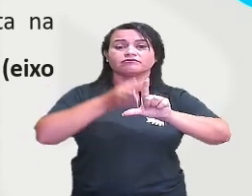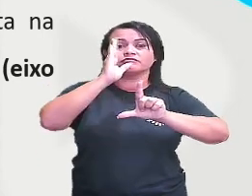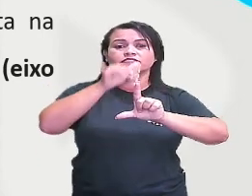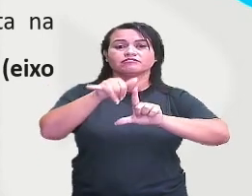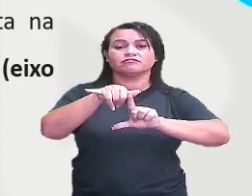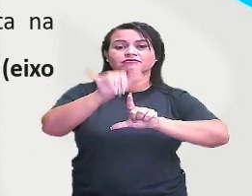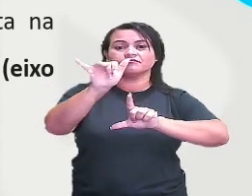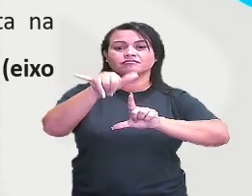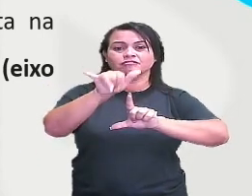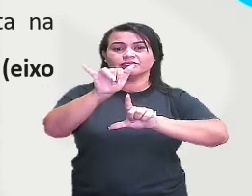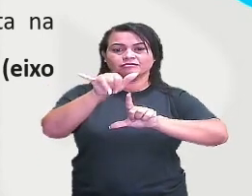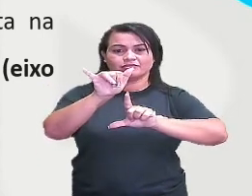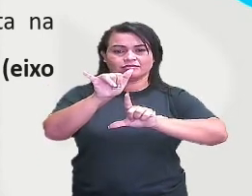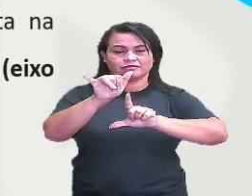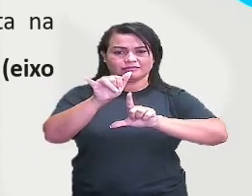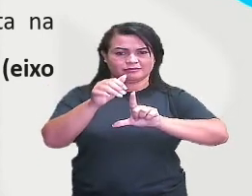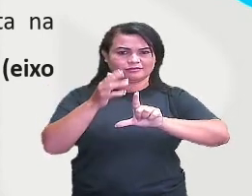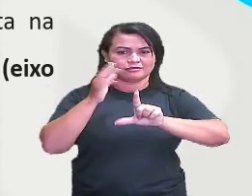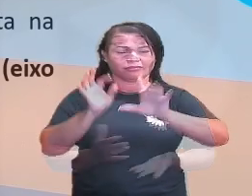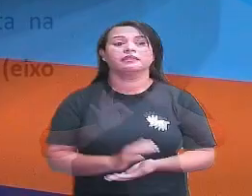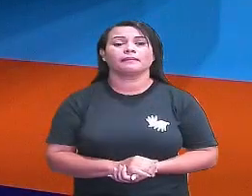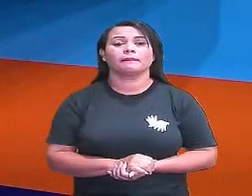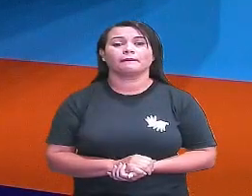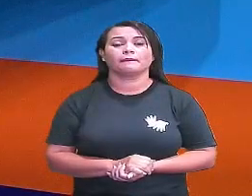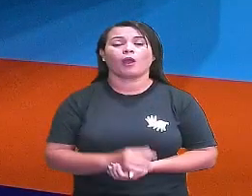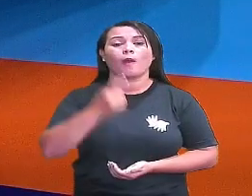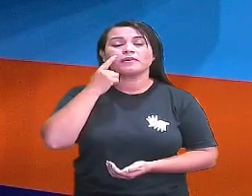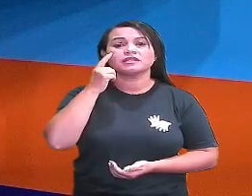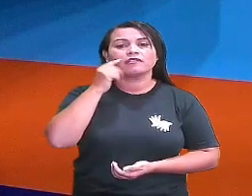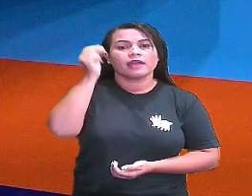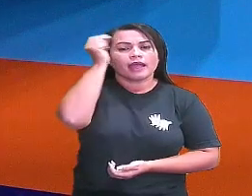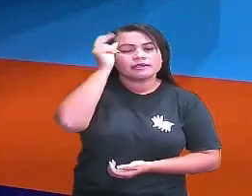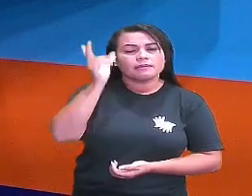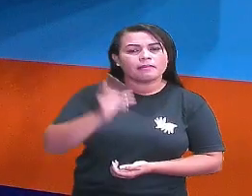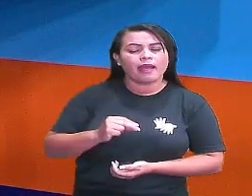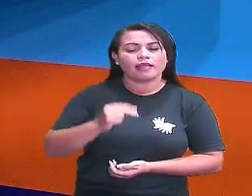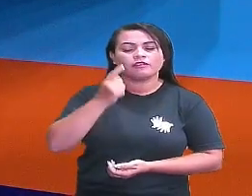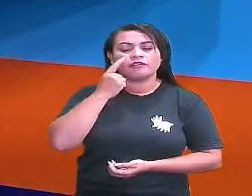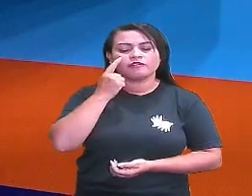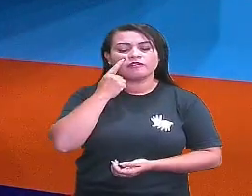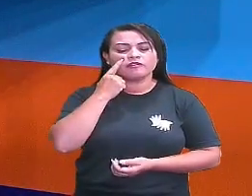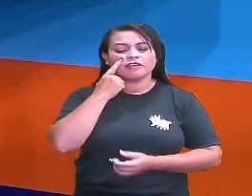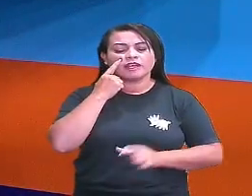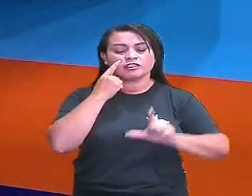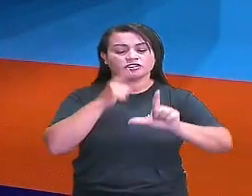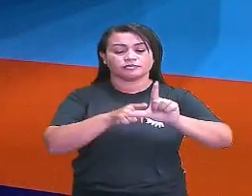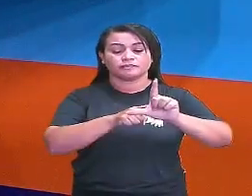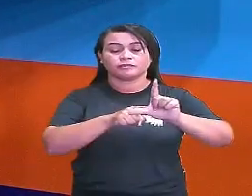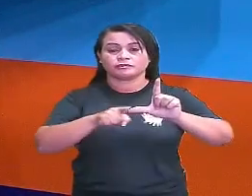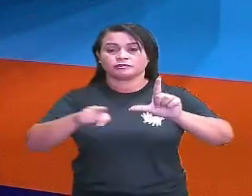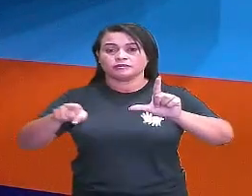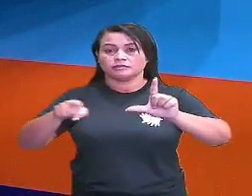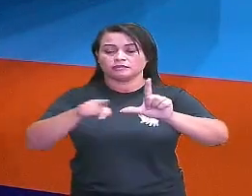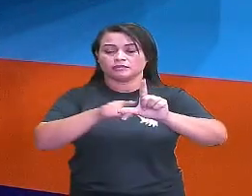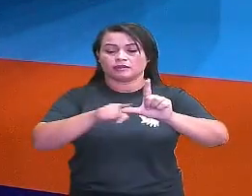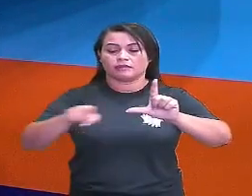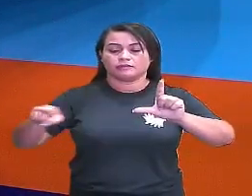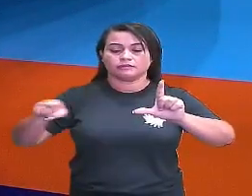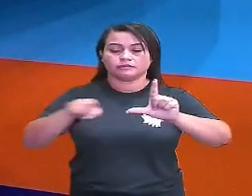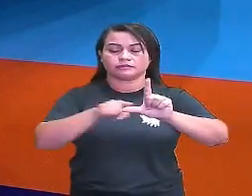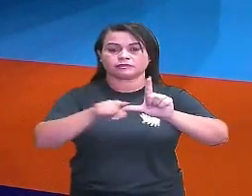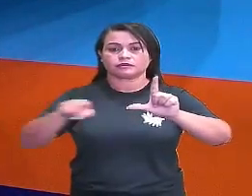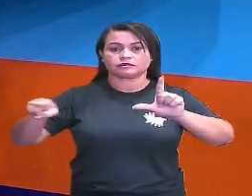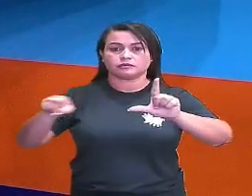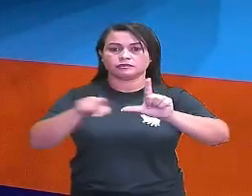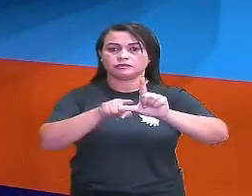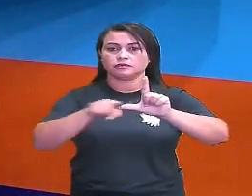eixo Y, eixo das ordenadas. Então, ó, se liga aqui, ó. Essa reta aqui, que é a reta